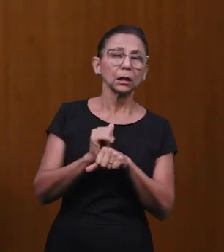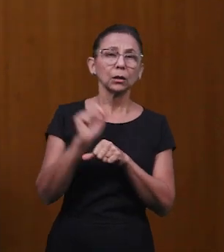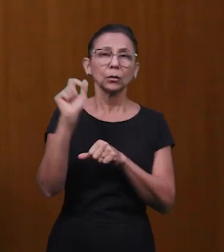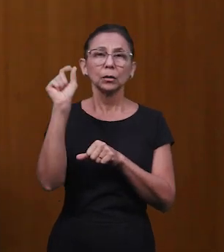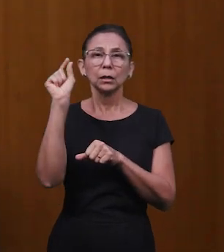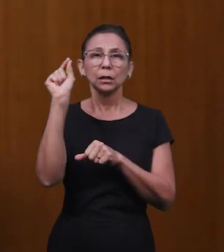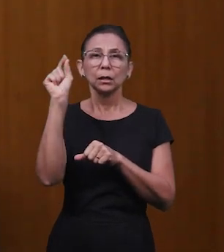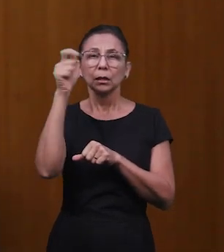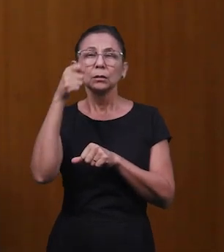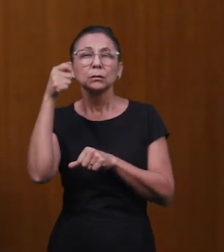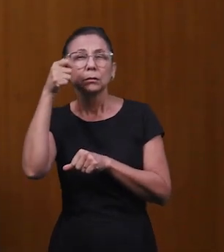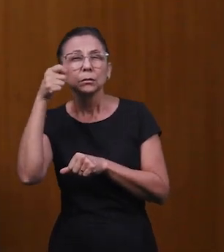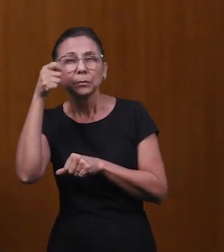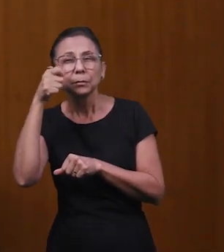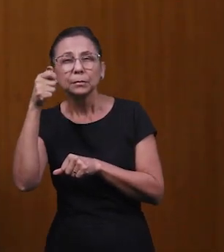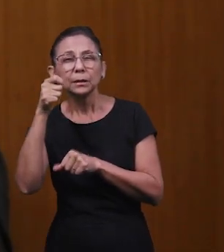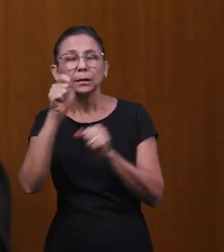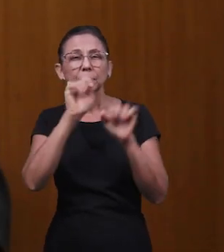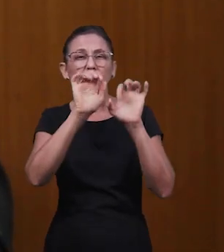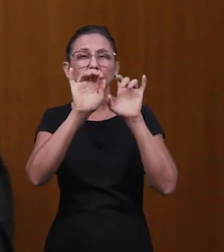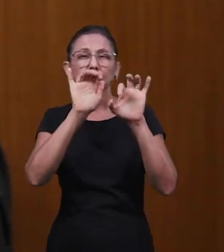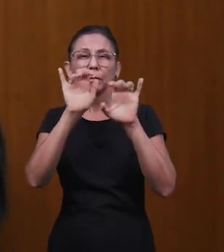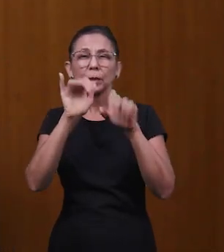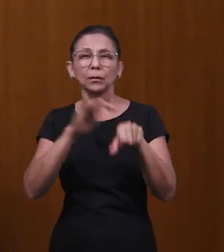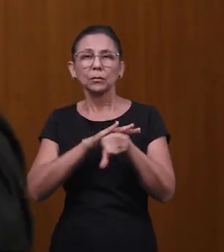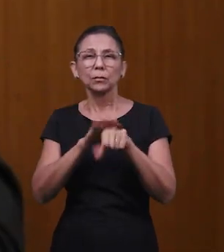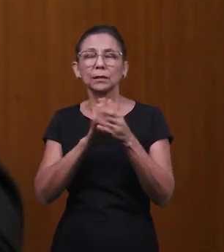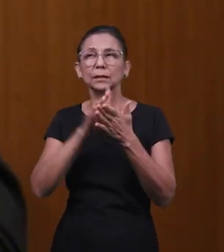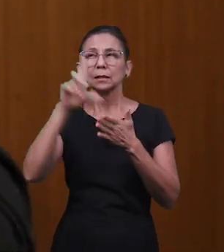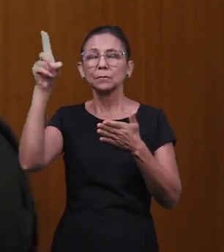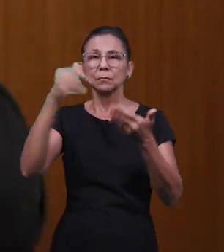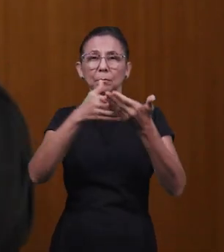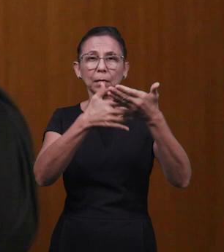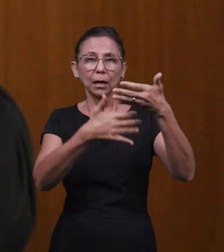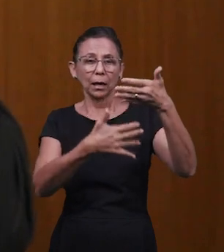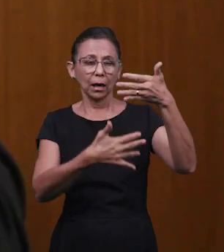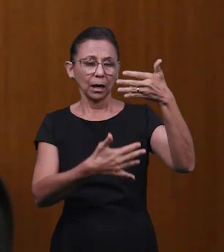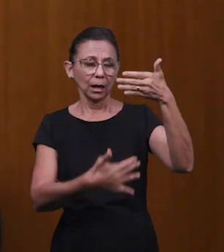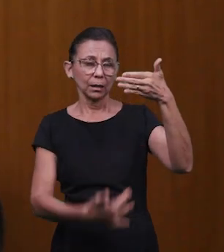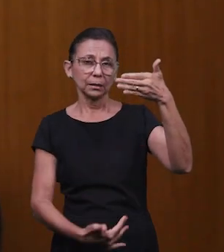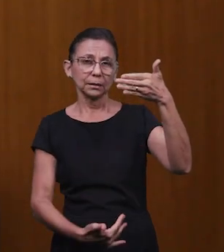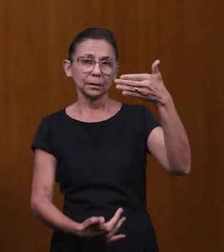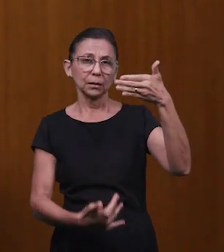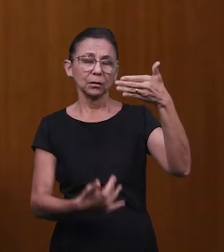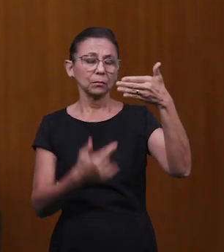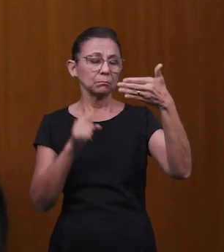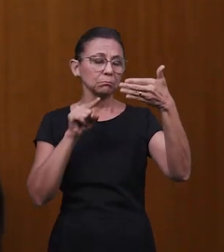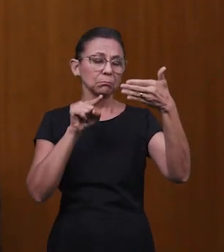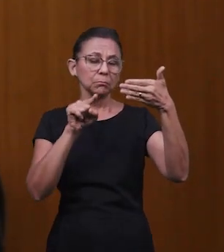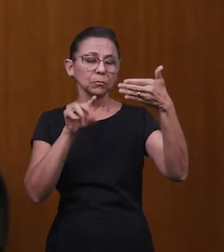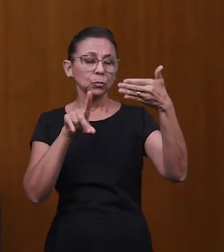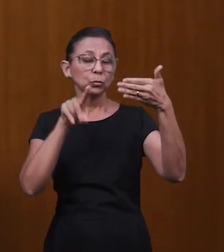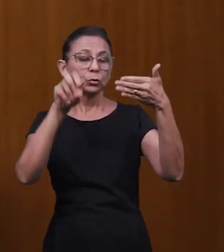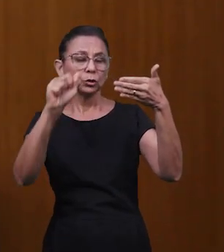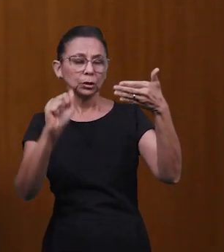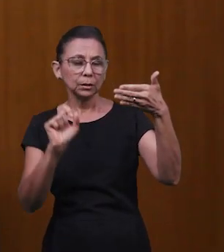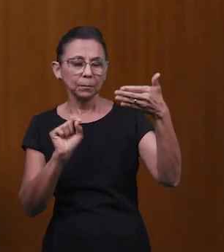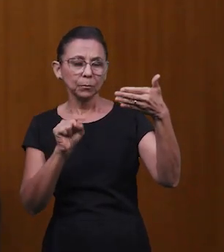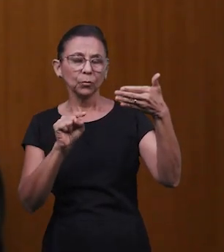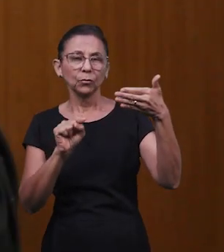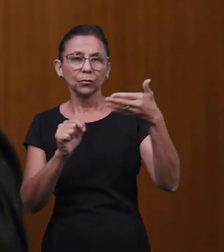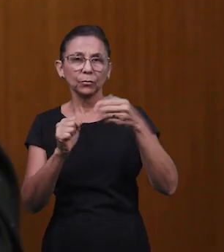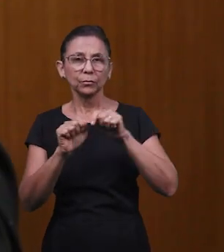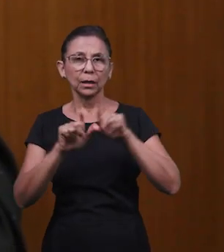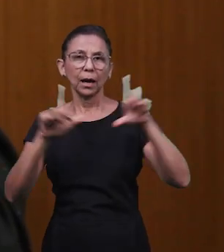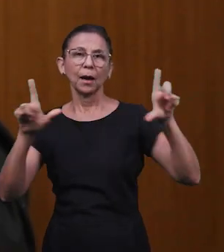tem aquela lupinha e você coloca Conversas Bíblicas e vai aparecer uma relação, você pega a data da semana anterior e você vai assistir